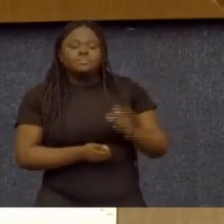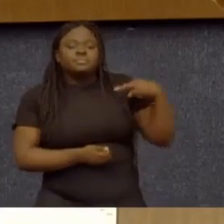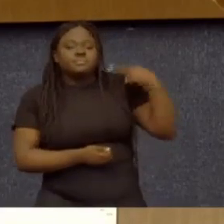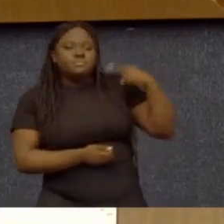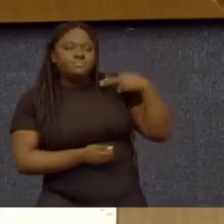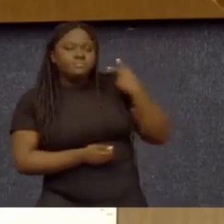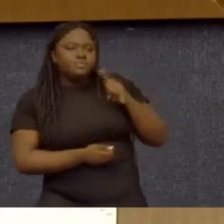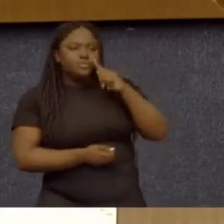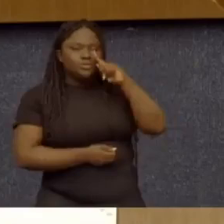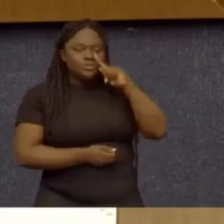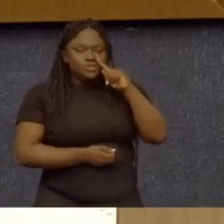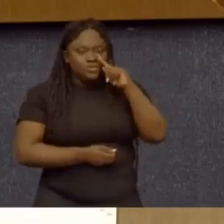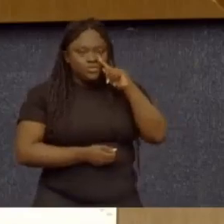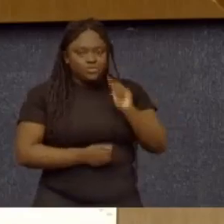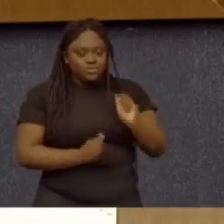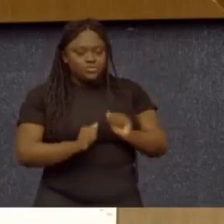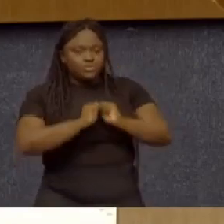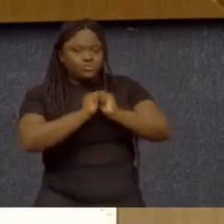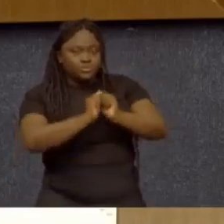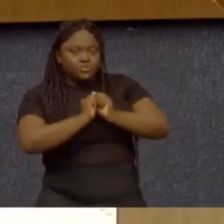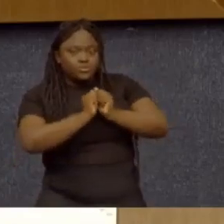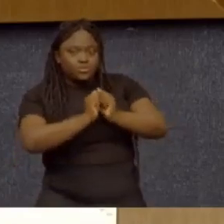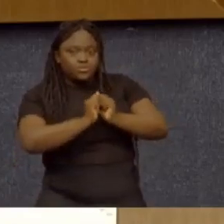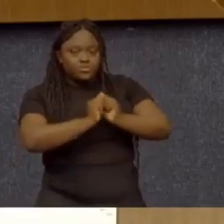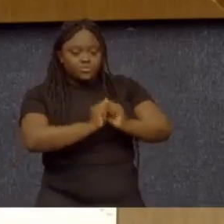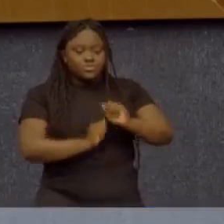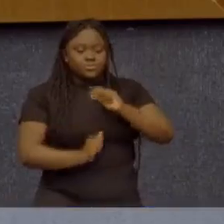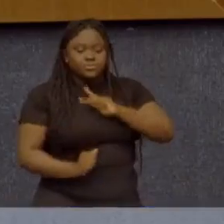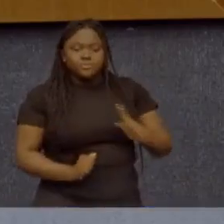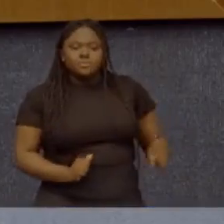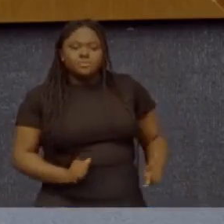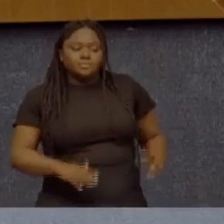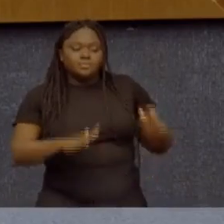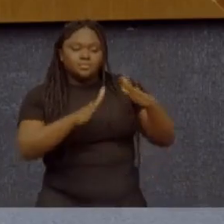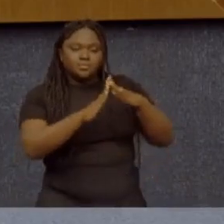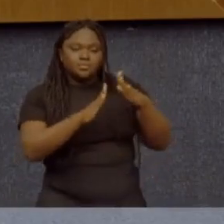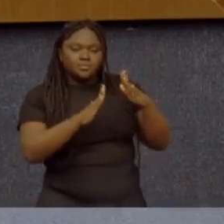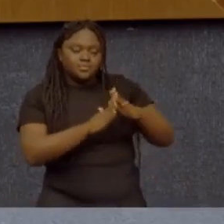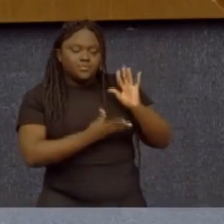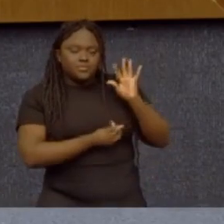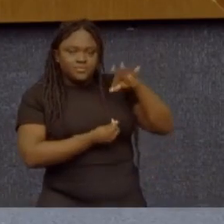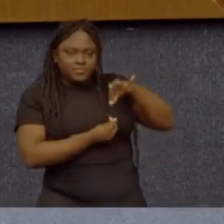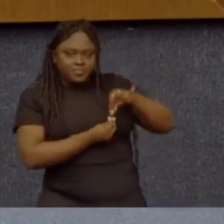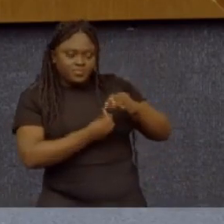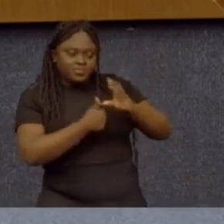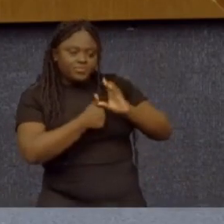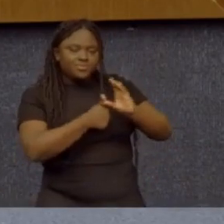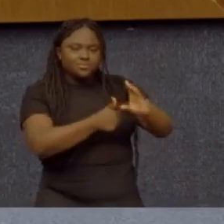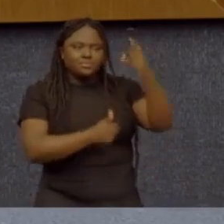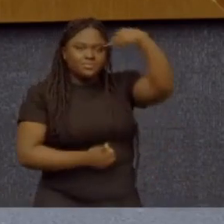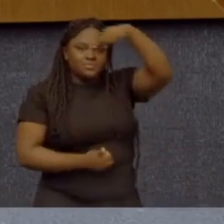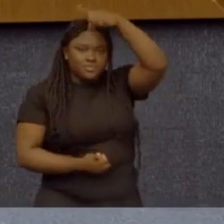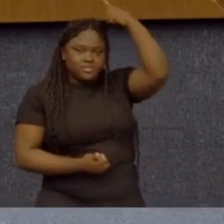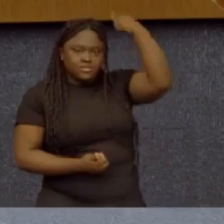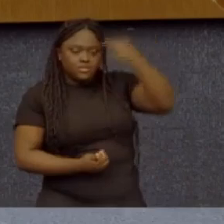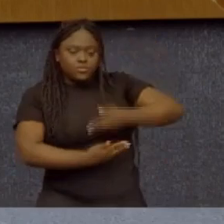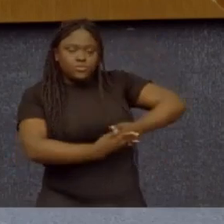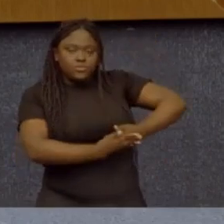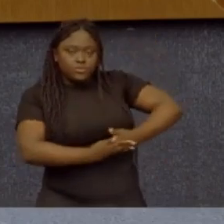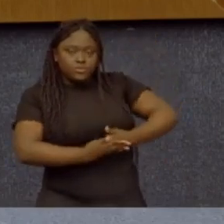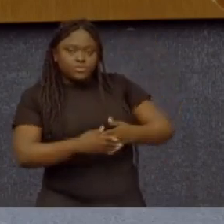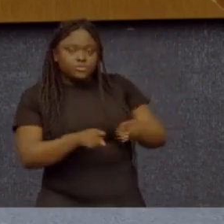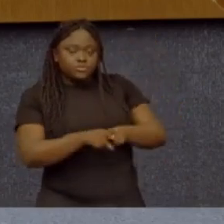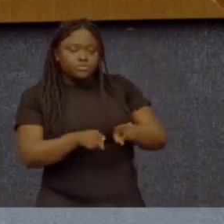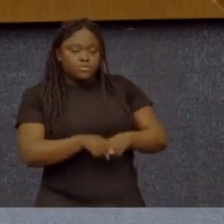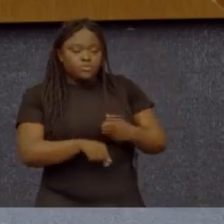do vereador Gilson Guimarães, acompanhado do presidente da Casa Espírita Cristã Santo Agostinho e